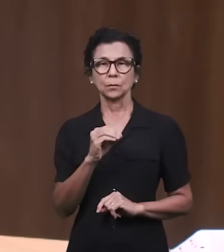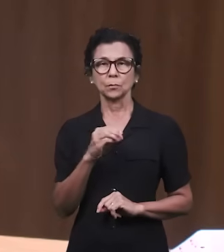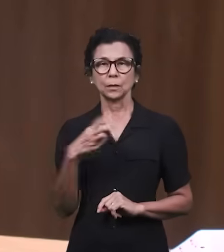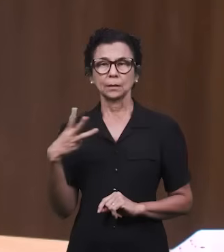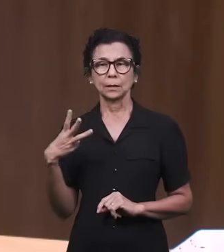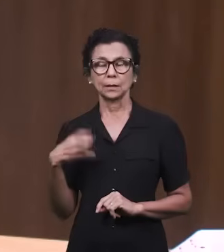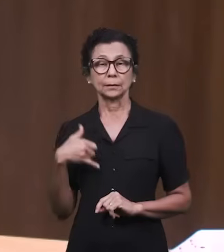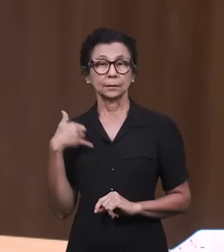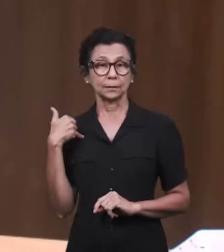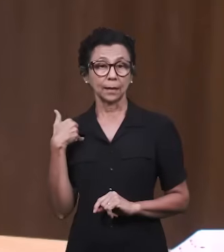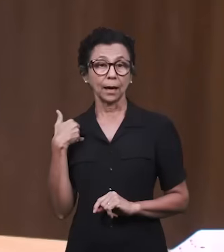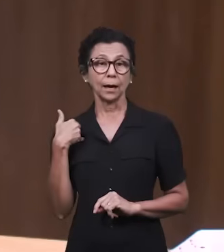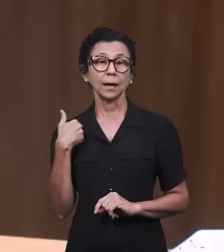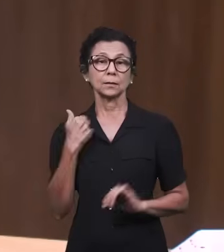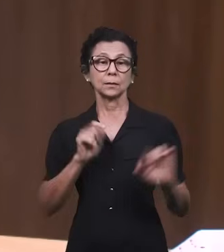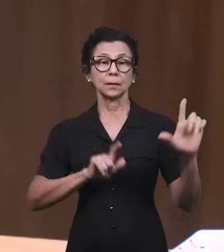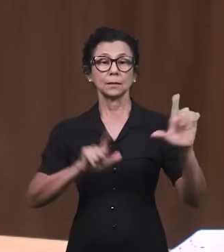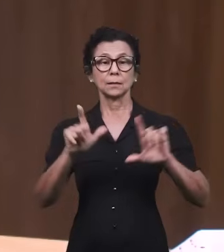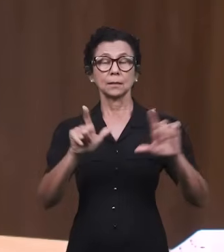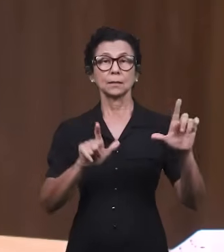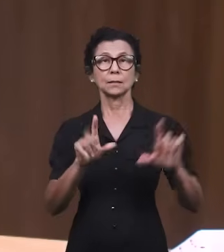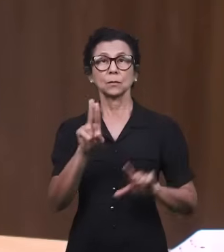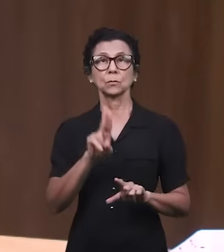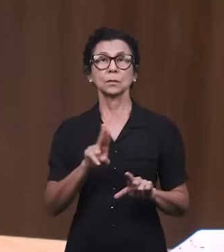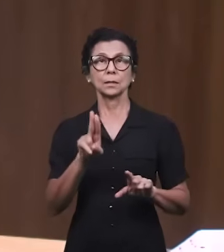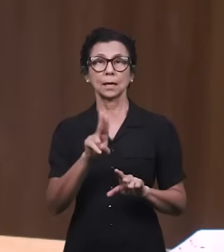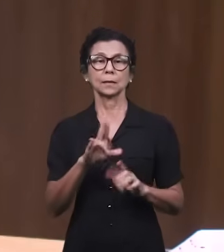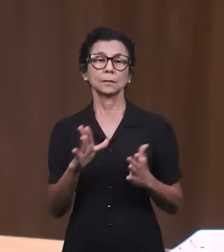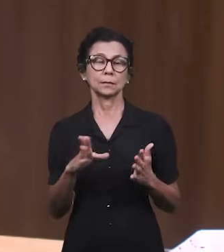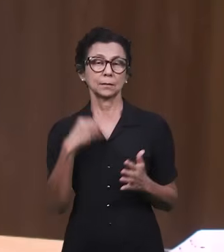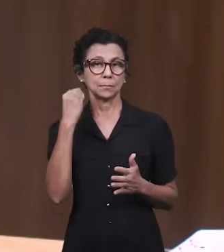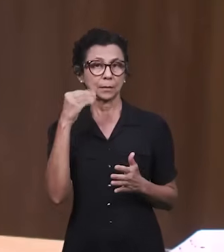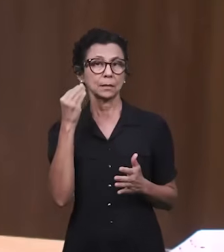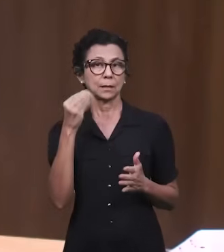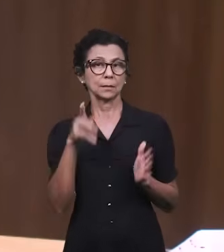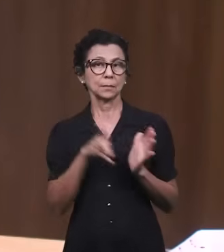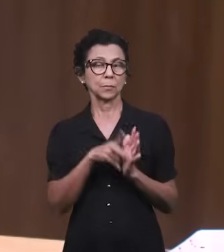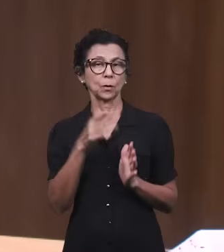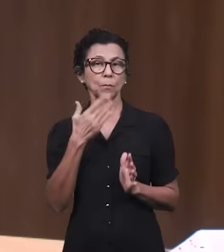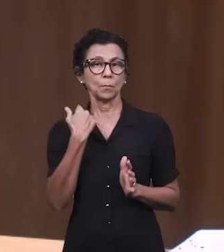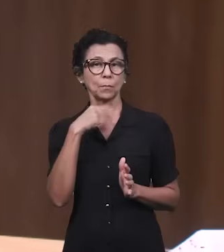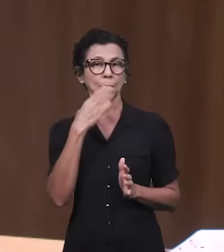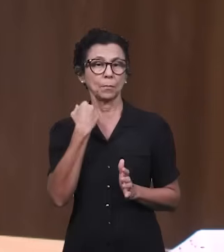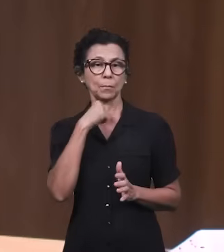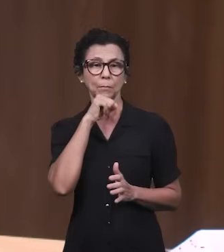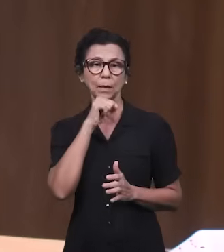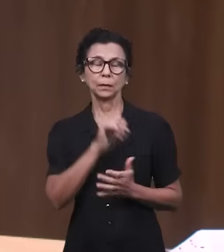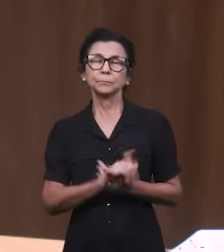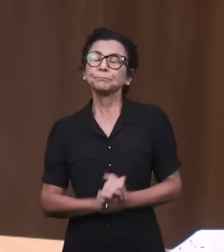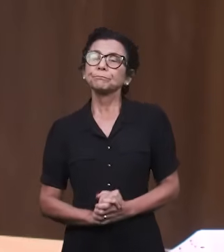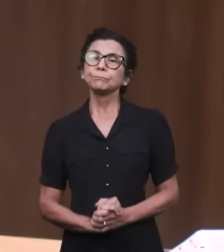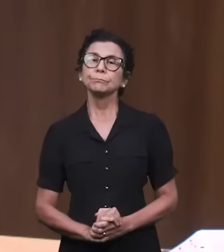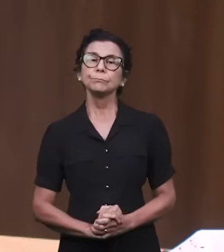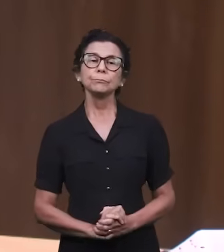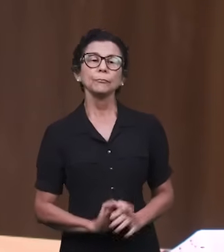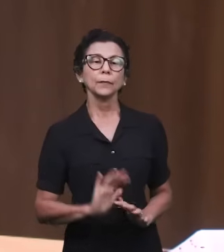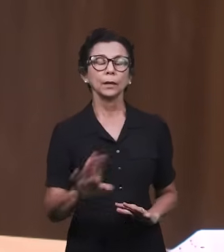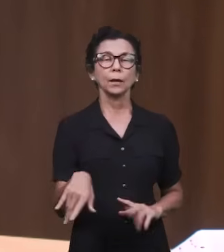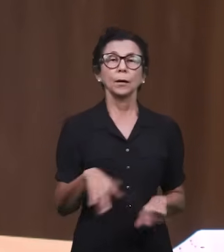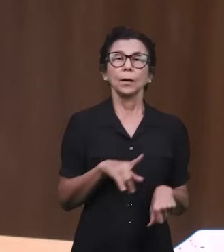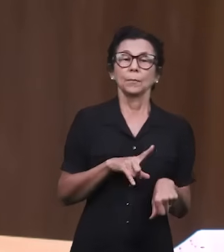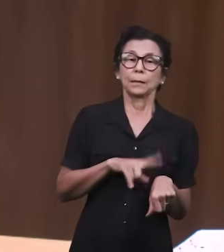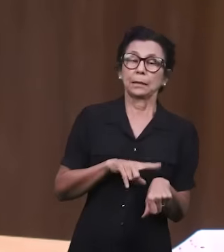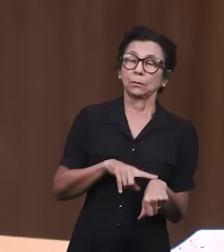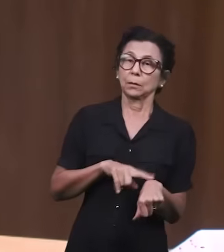muito utilizadas pelas próprias experiências dos pais, São utilizadas para preencher uma lacuna,